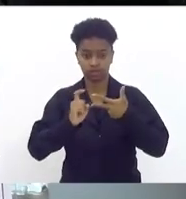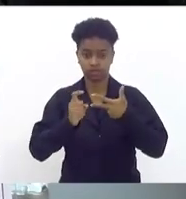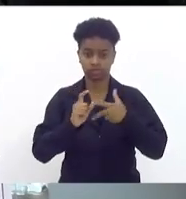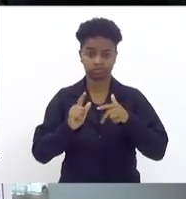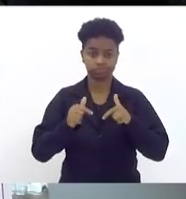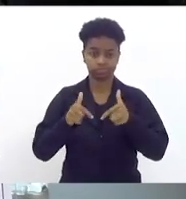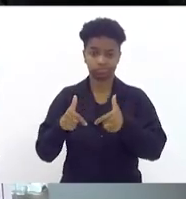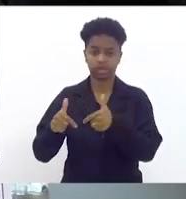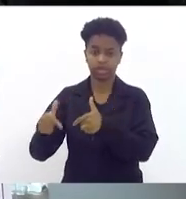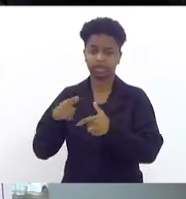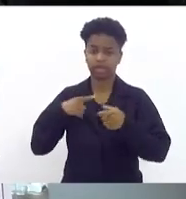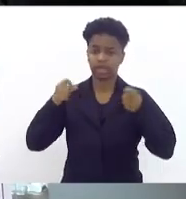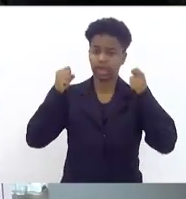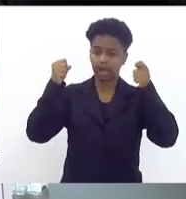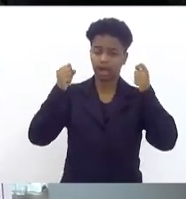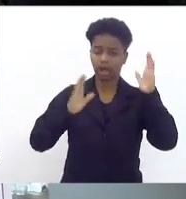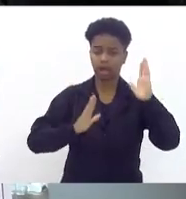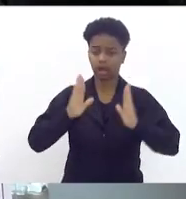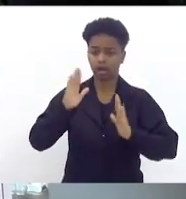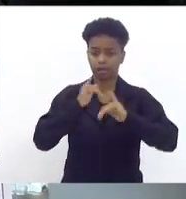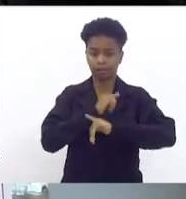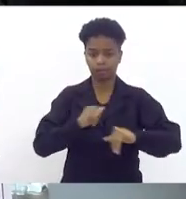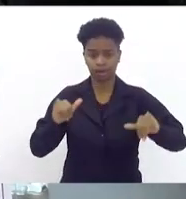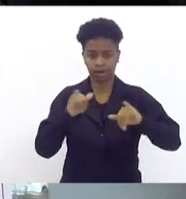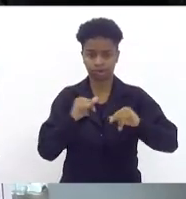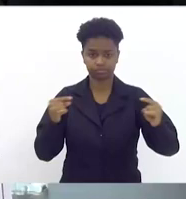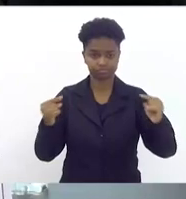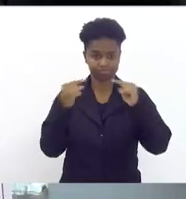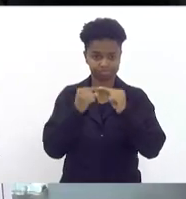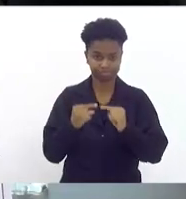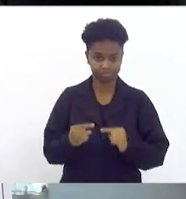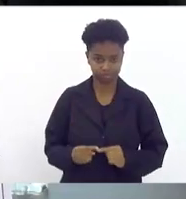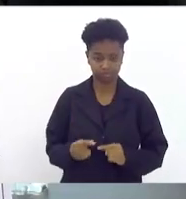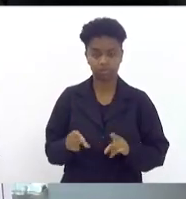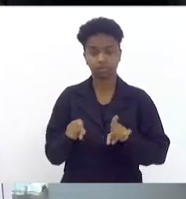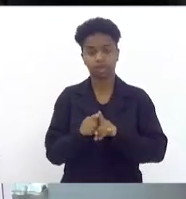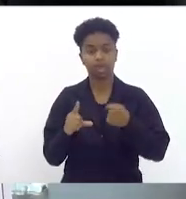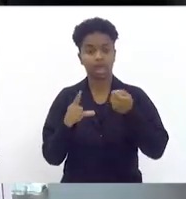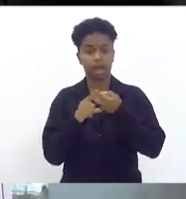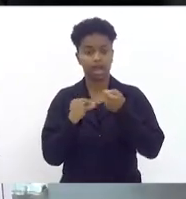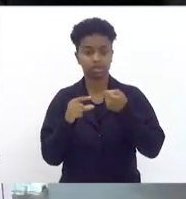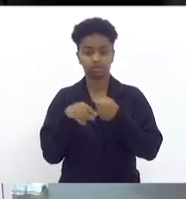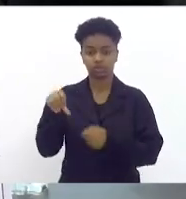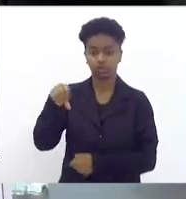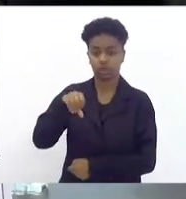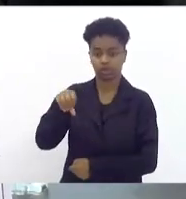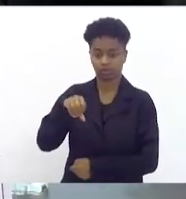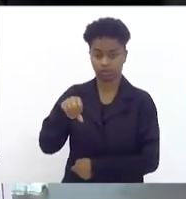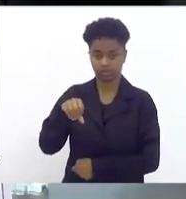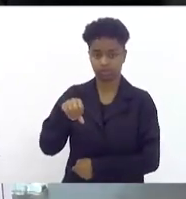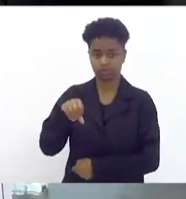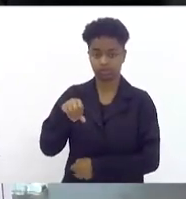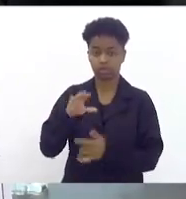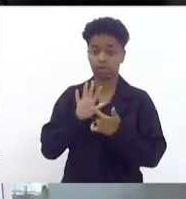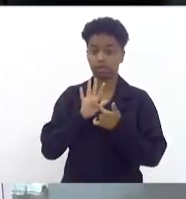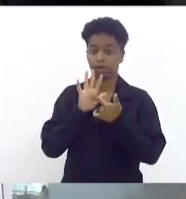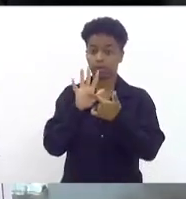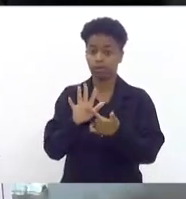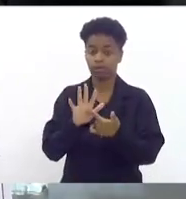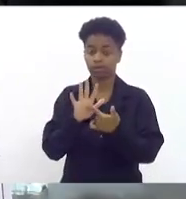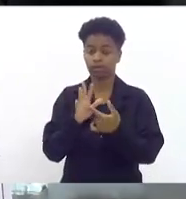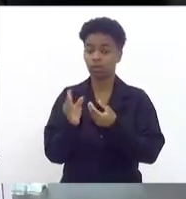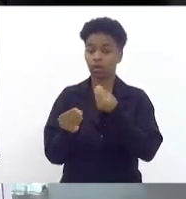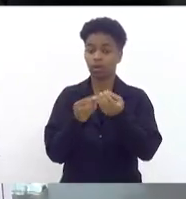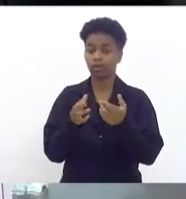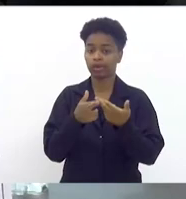devidas campanhas nesse sentido. E no artigo 9º, se diz da